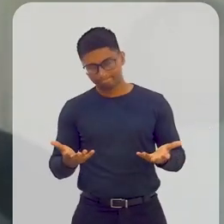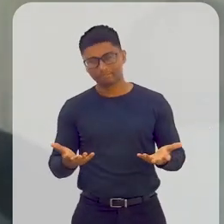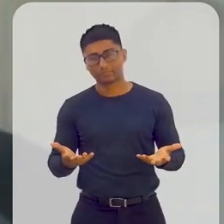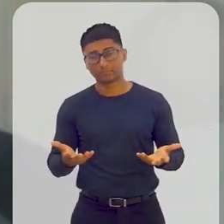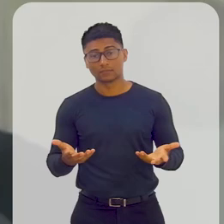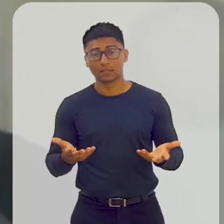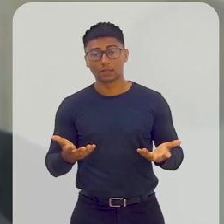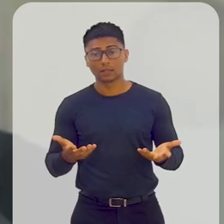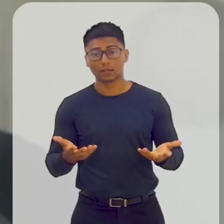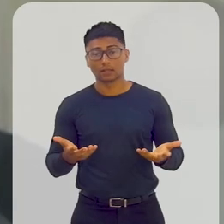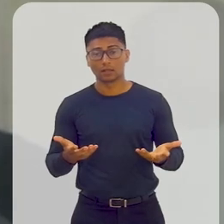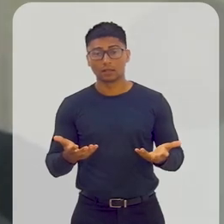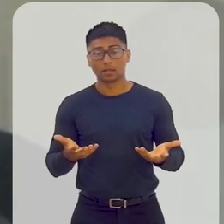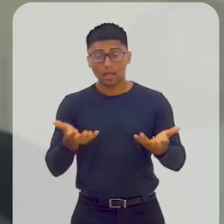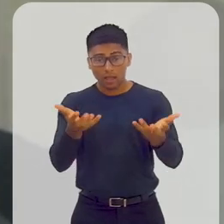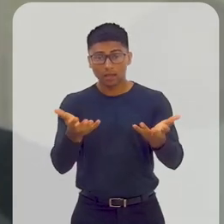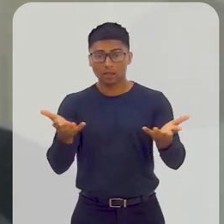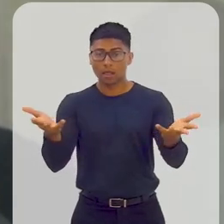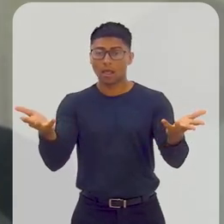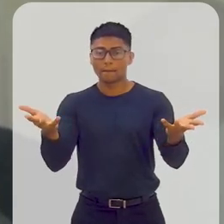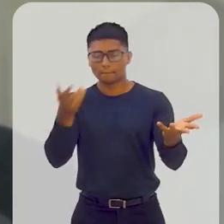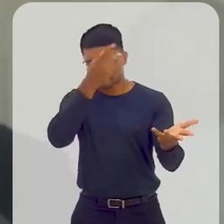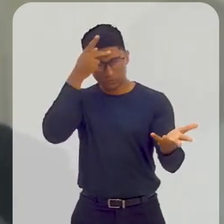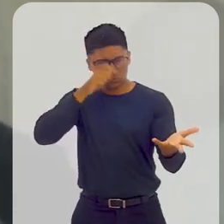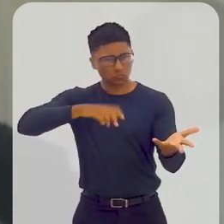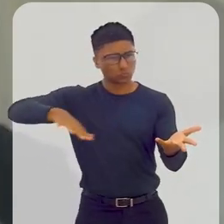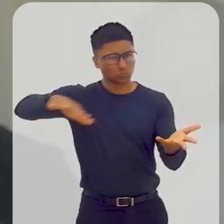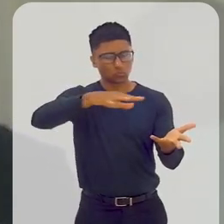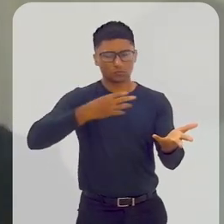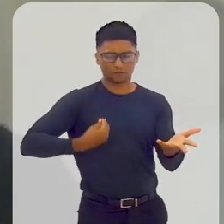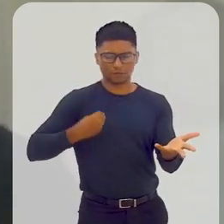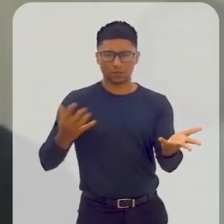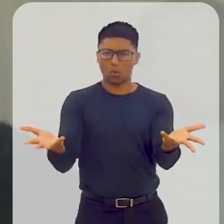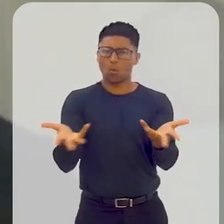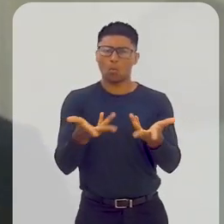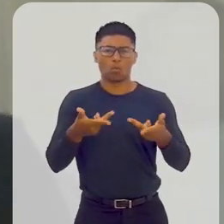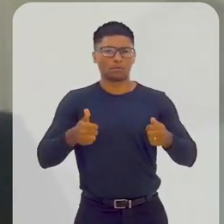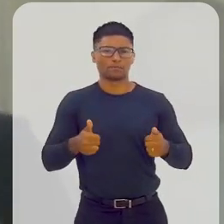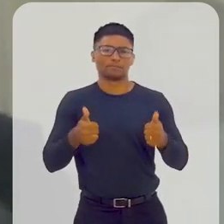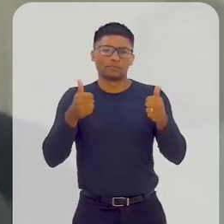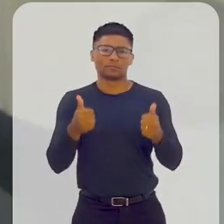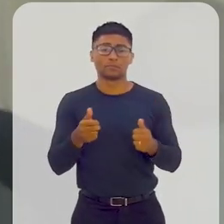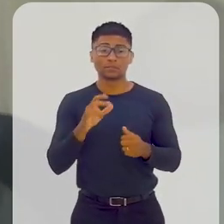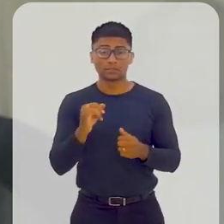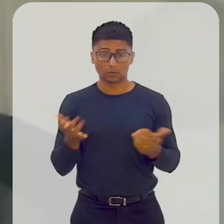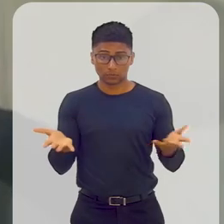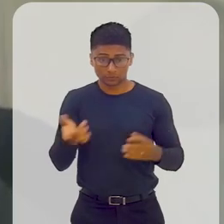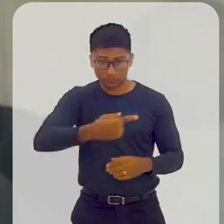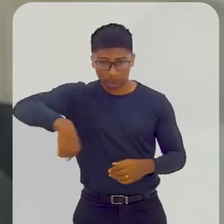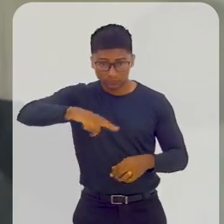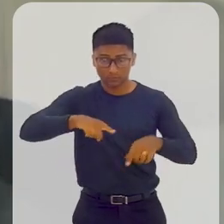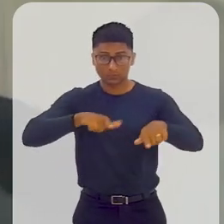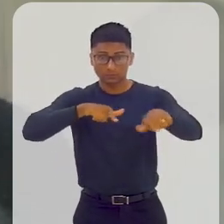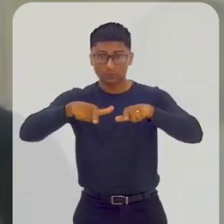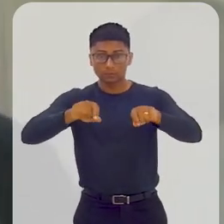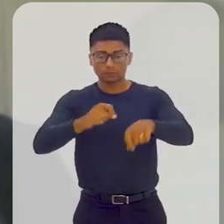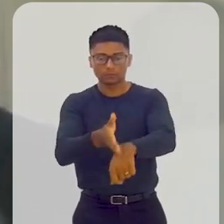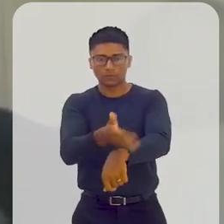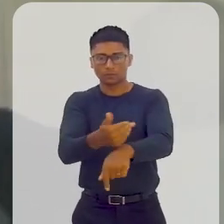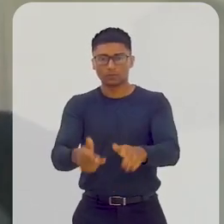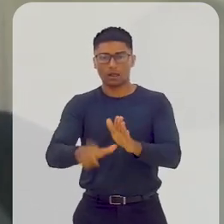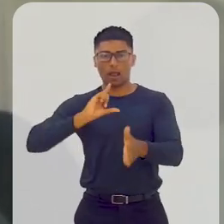a quantidade, a qualidade de vida dessa população. Se a gente fizer um trabalho hoje, como eu falei